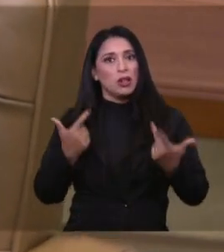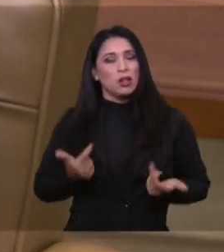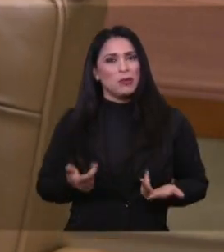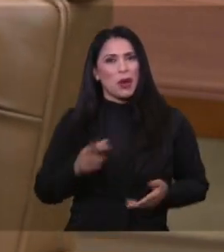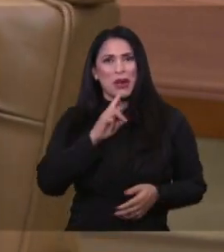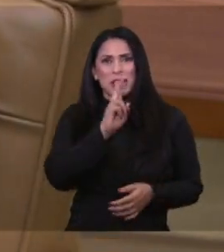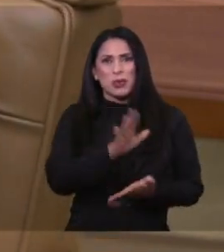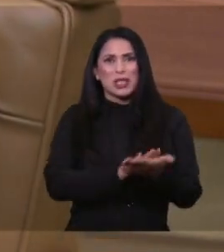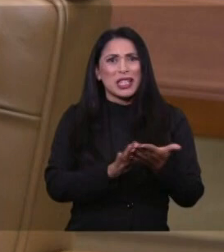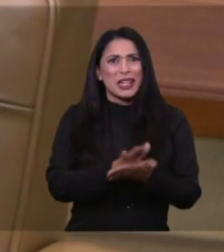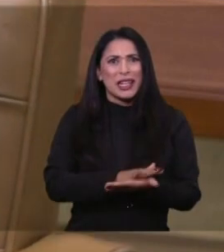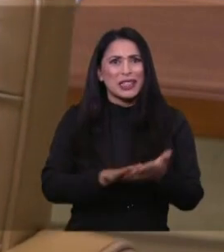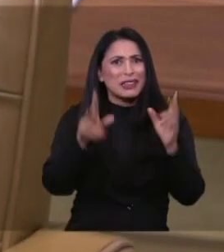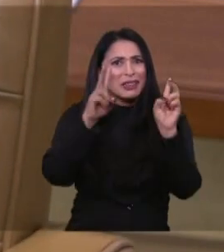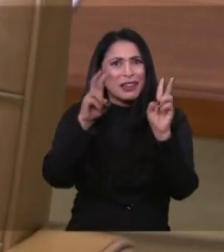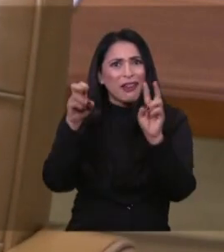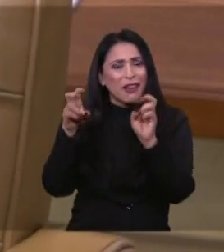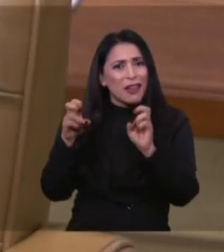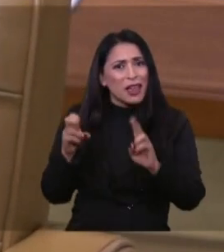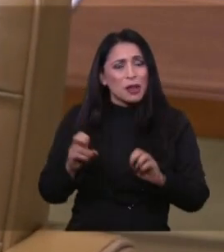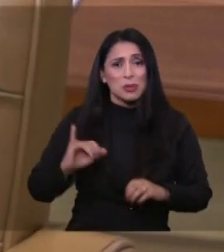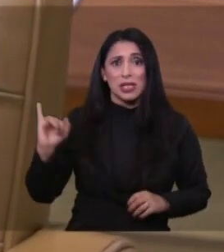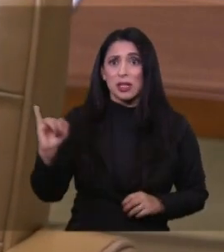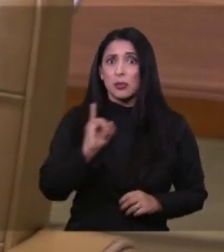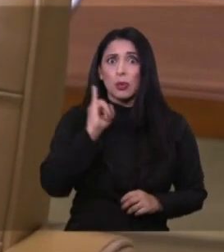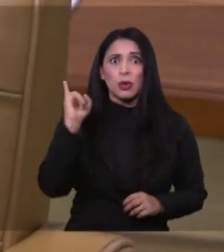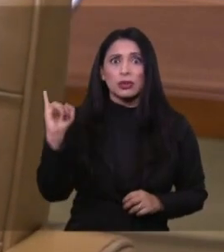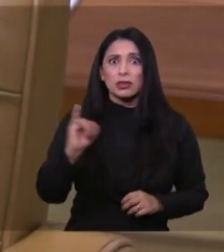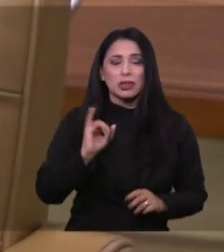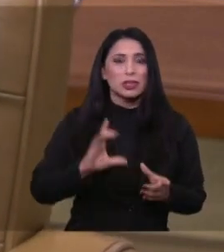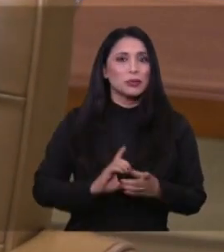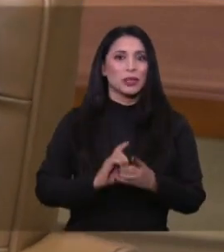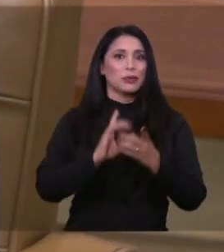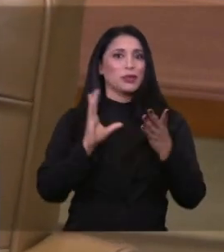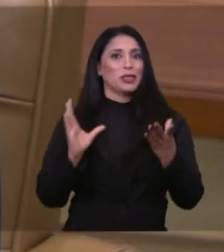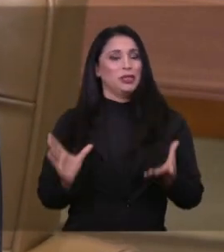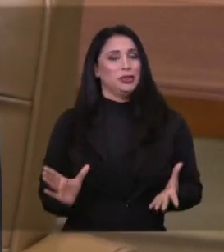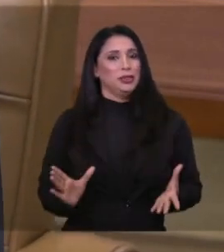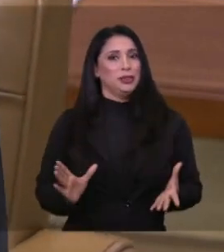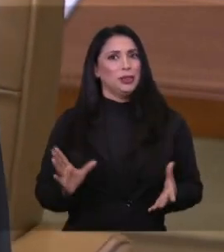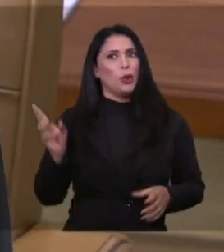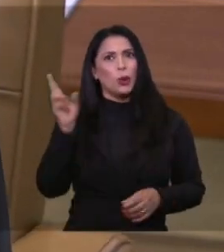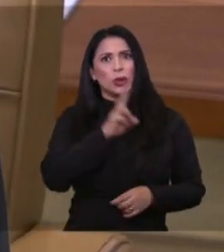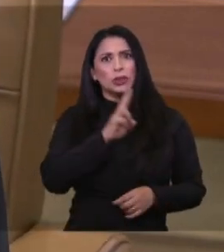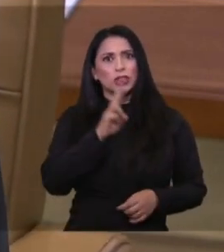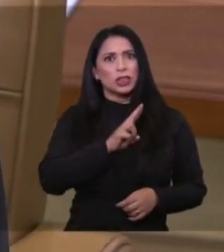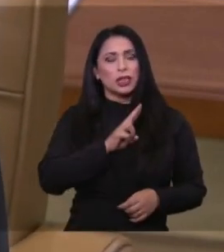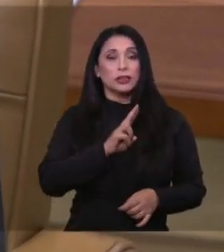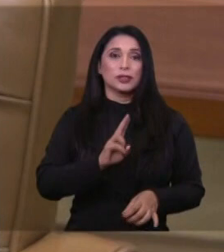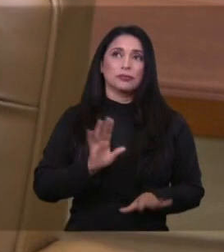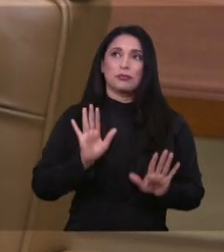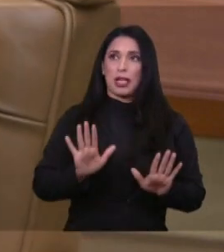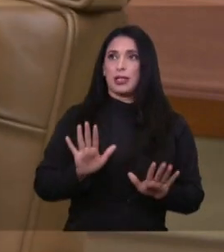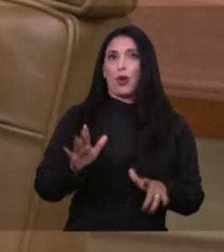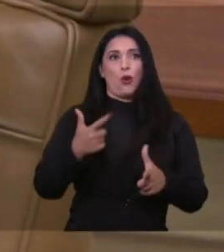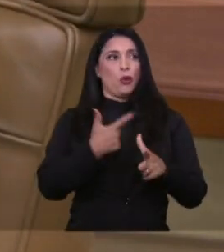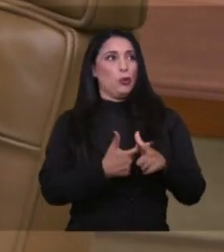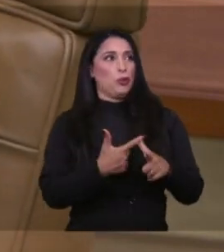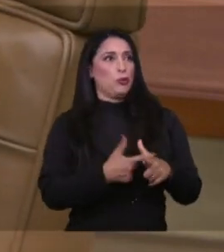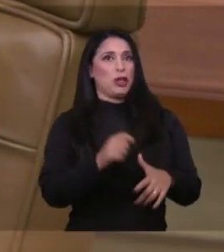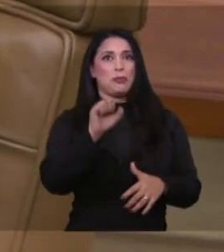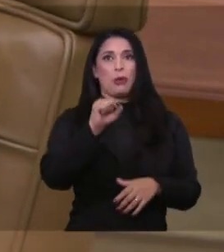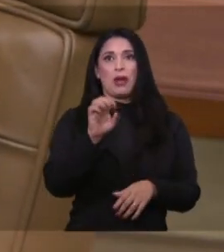temas que são urgentes para a democracia. O problema é o Supremo Tribunal Federal e